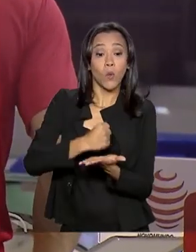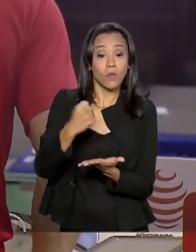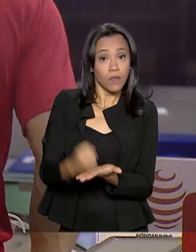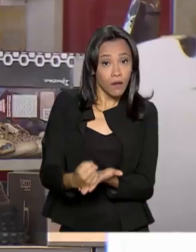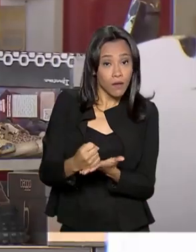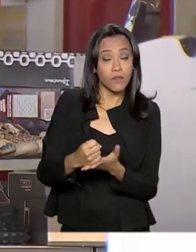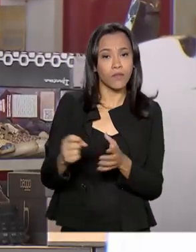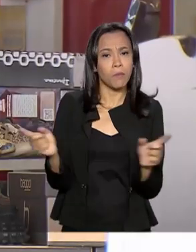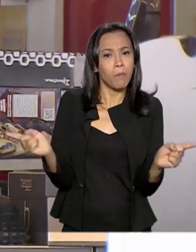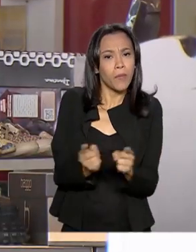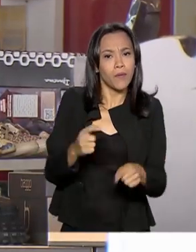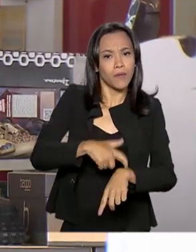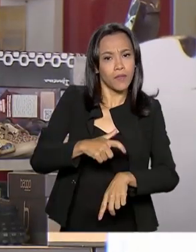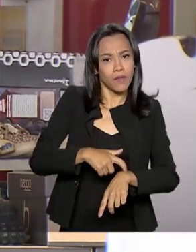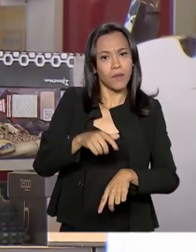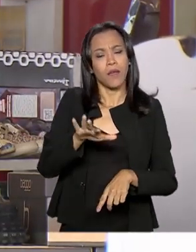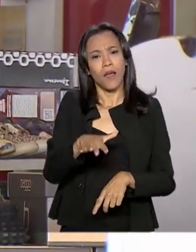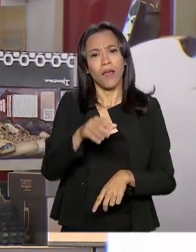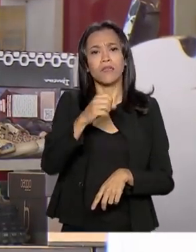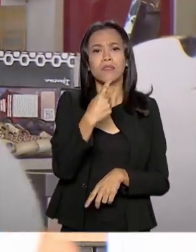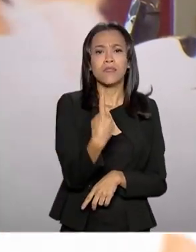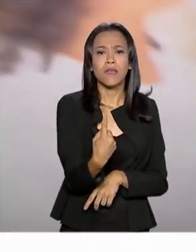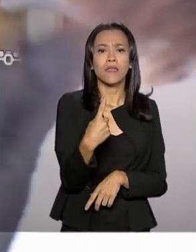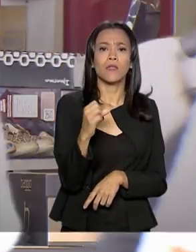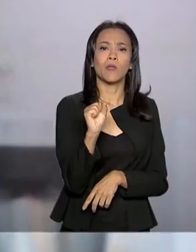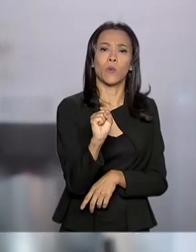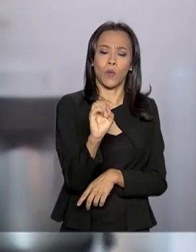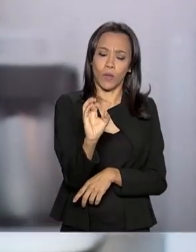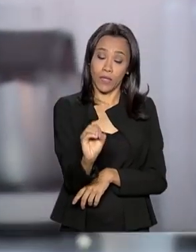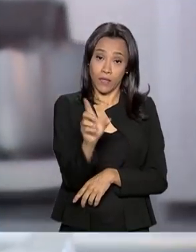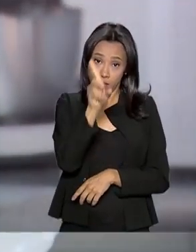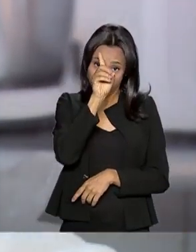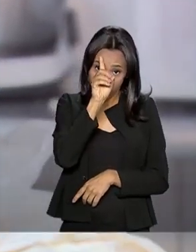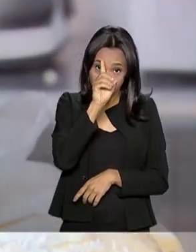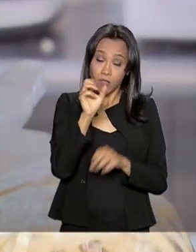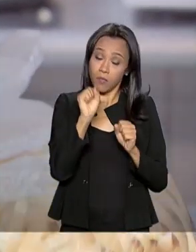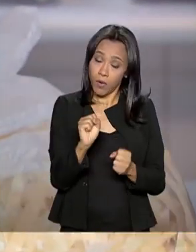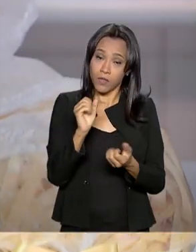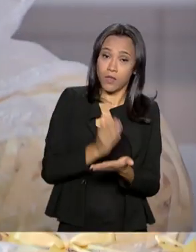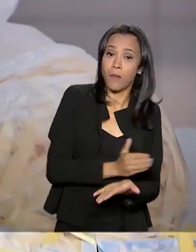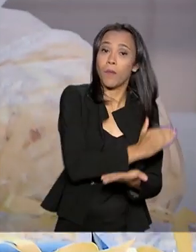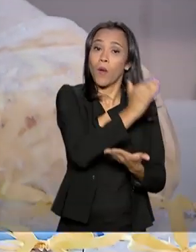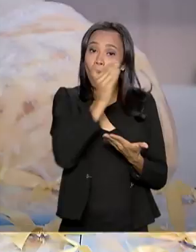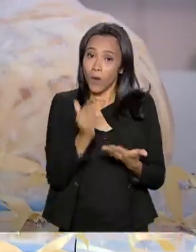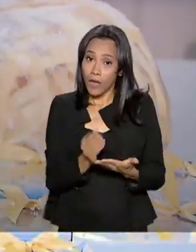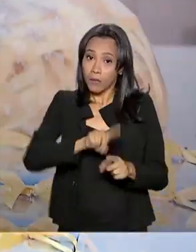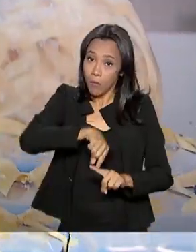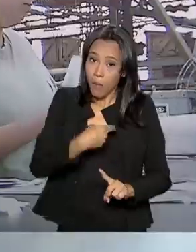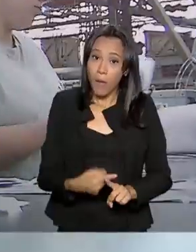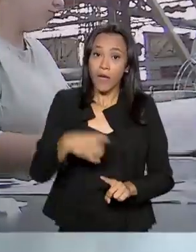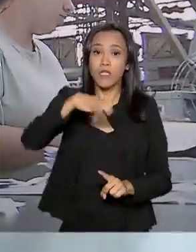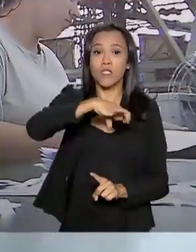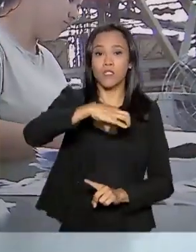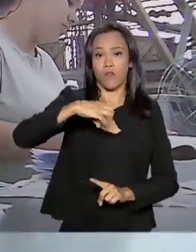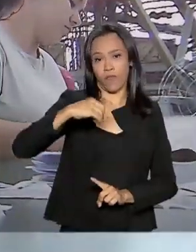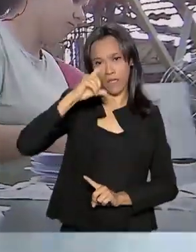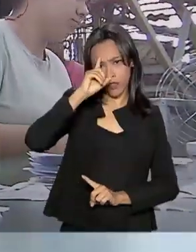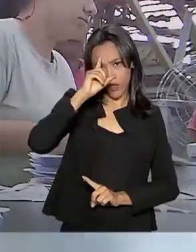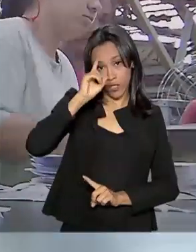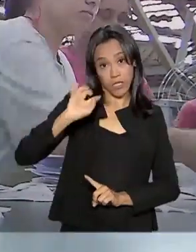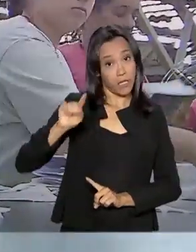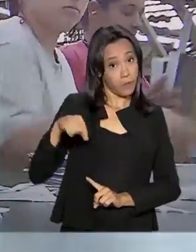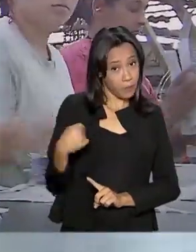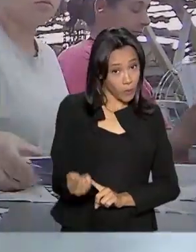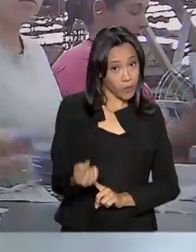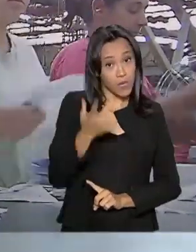agora duram até 180 dias e podem ser prorrogados por mais 90 depois disso o